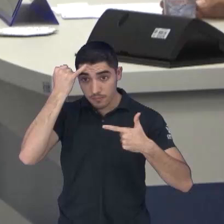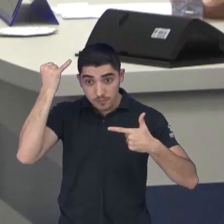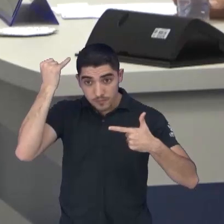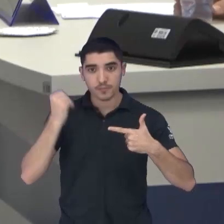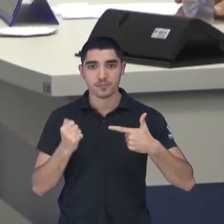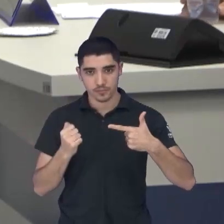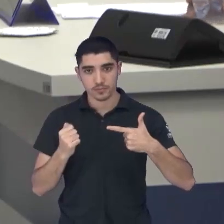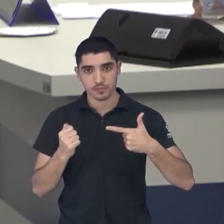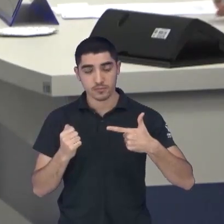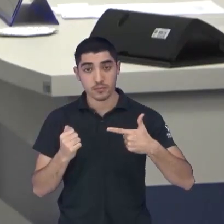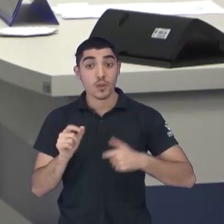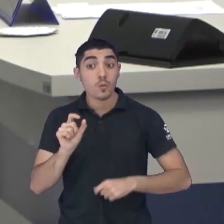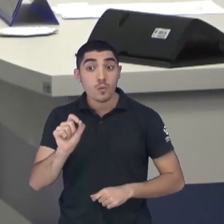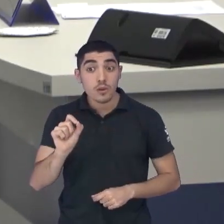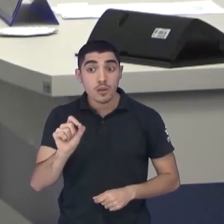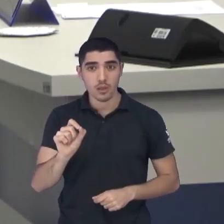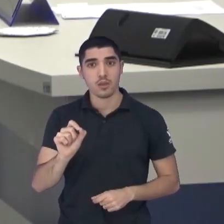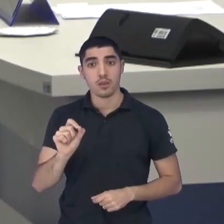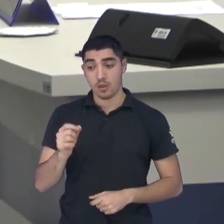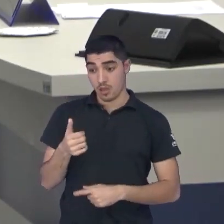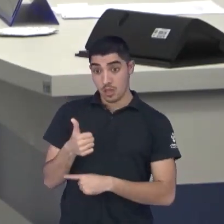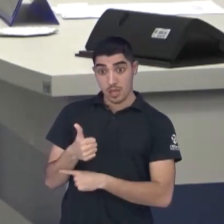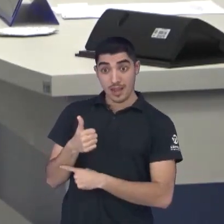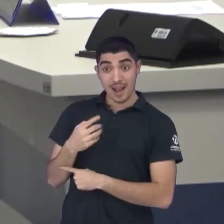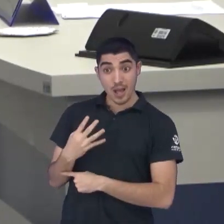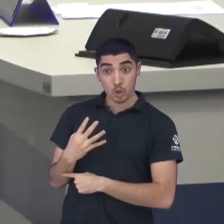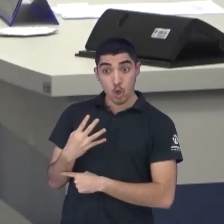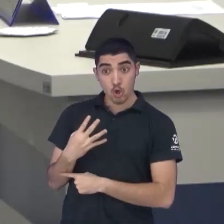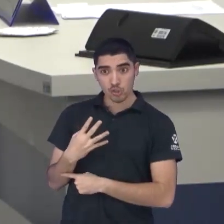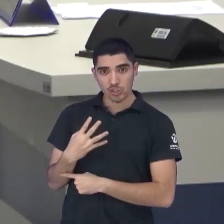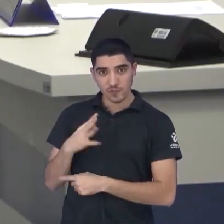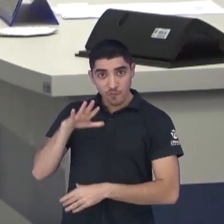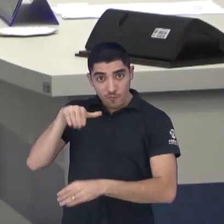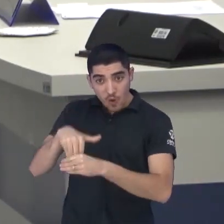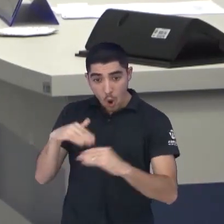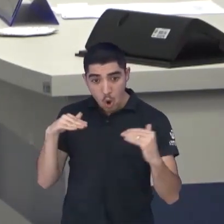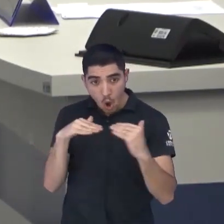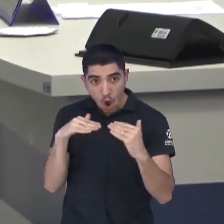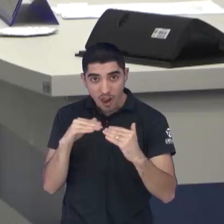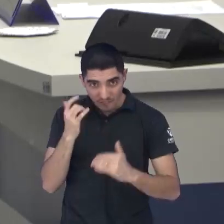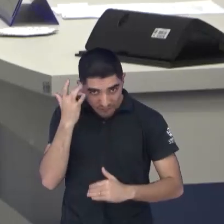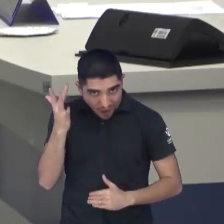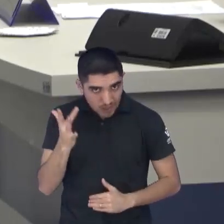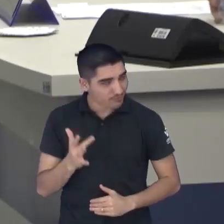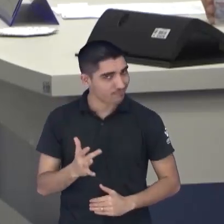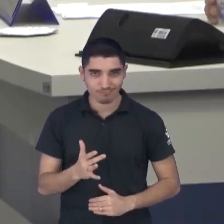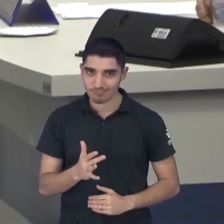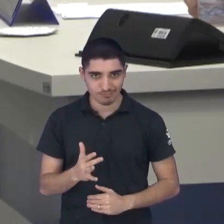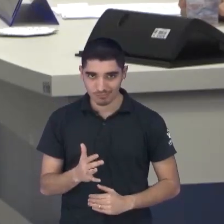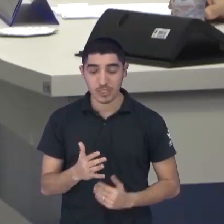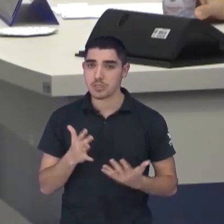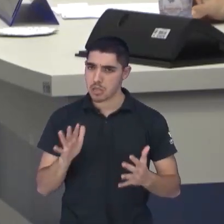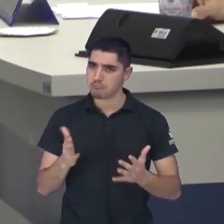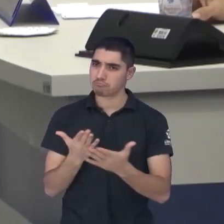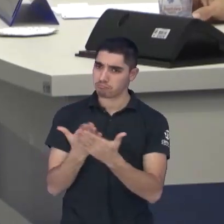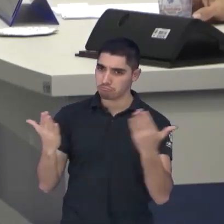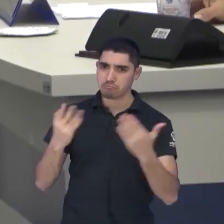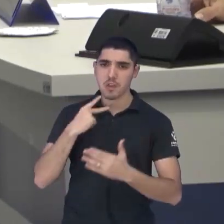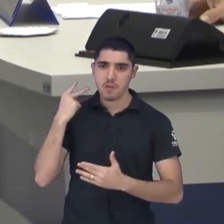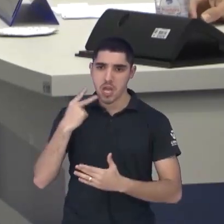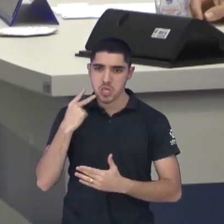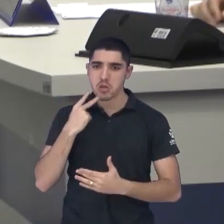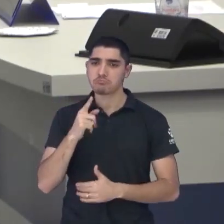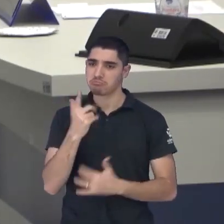Maioria qualificada, 14 votos não é fácil. Então, os vereadores estão de parabéns, entenderam o